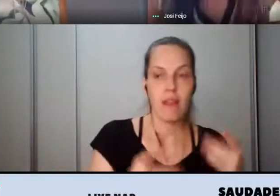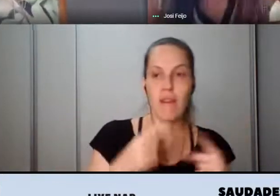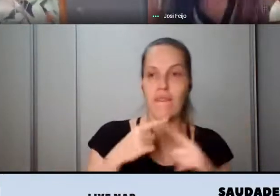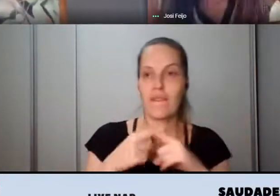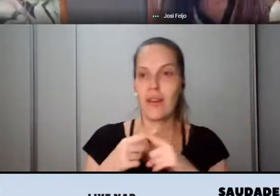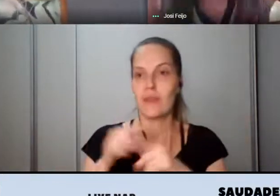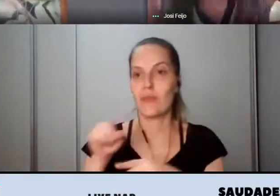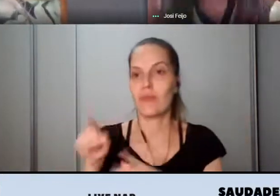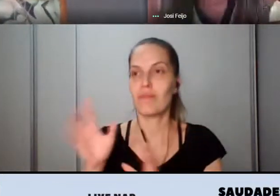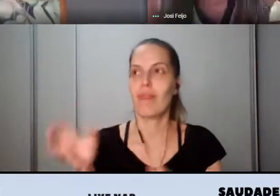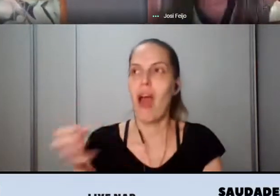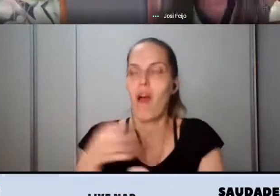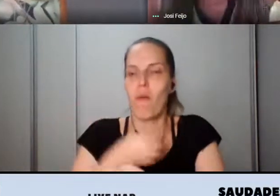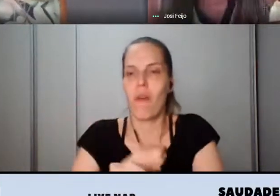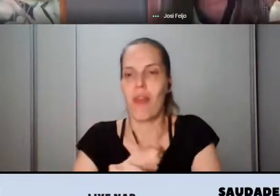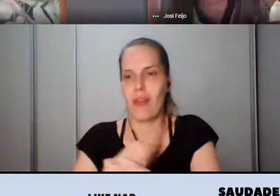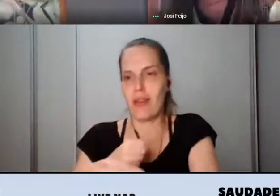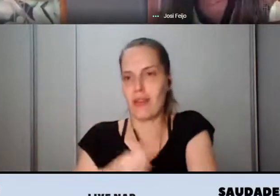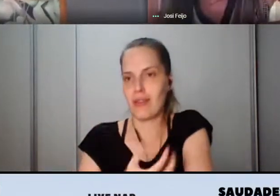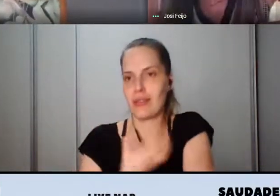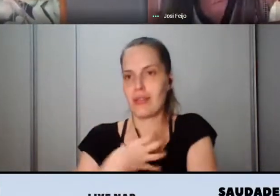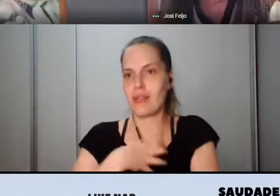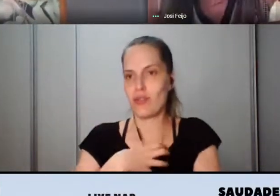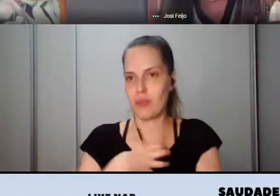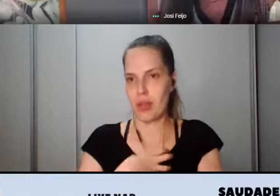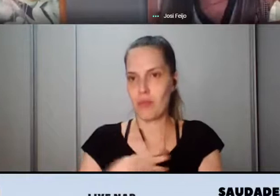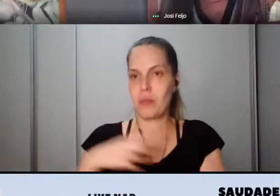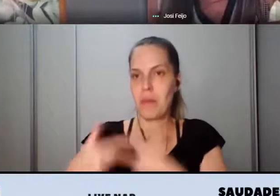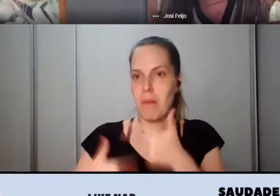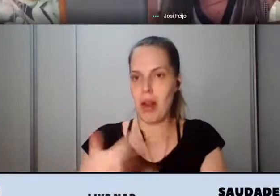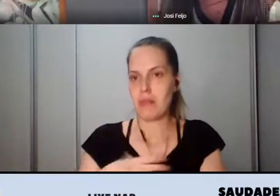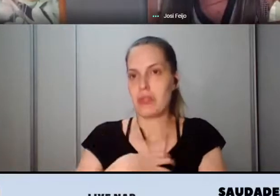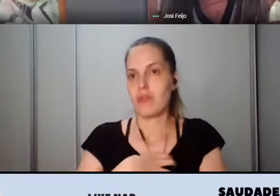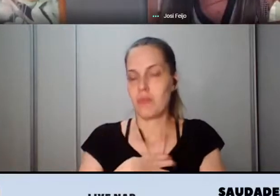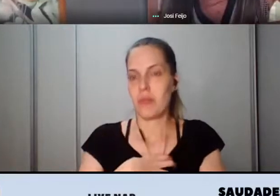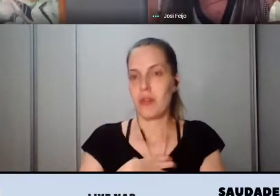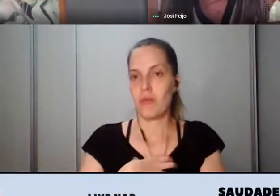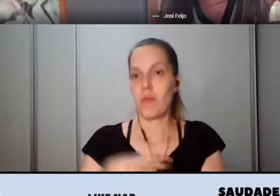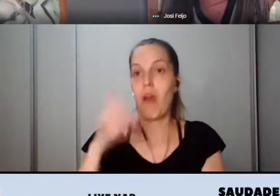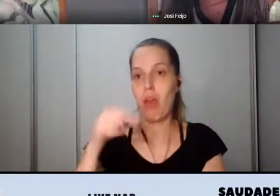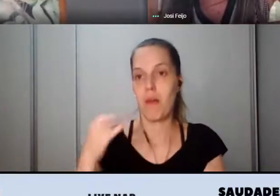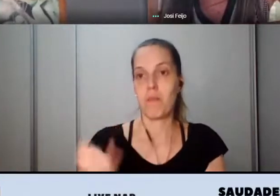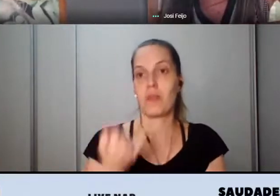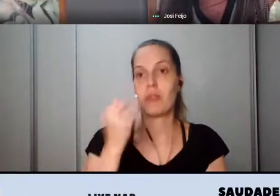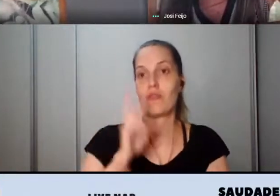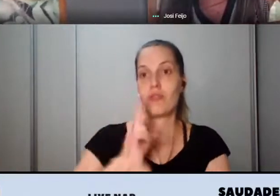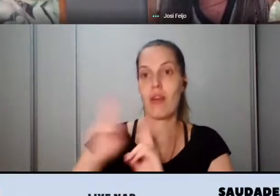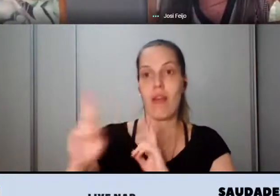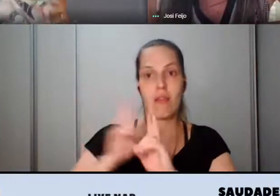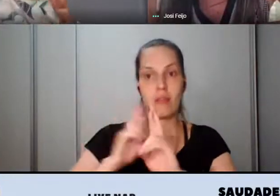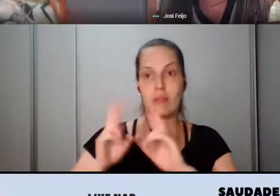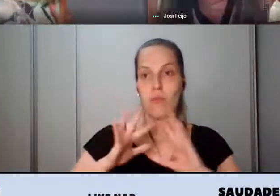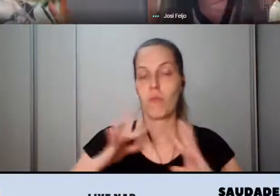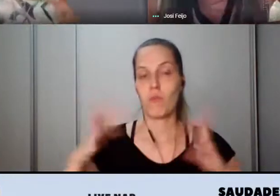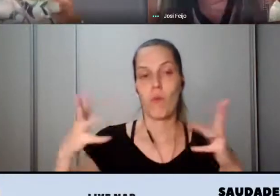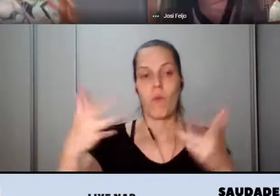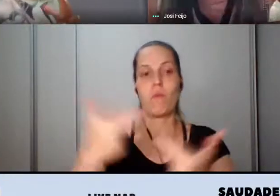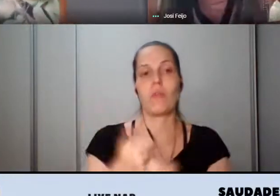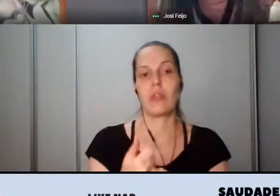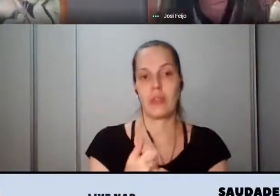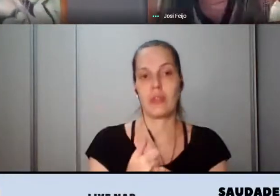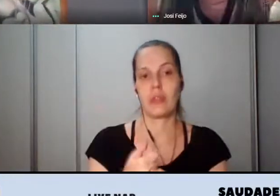e trabalho com esses sentimentos todos, né, isso faz muita diferença nas relações todas, principalmente